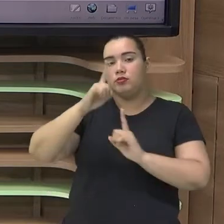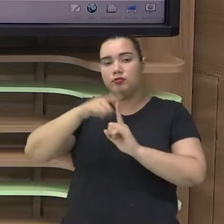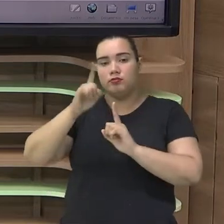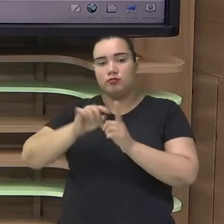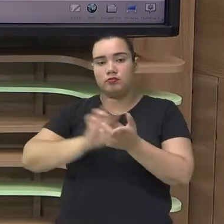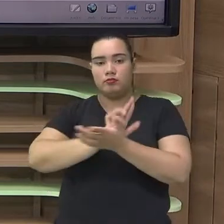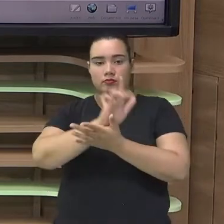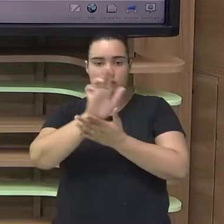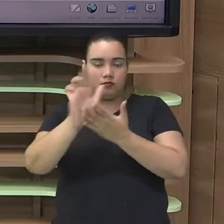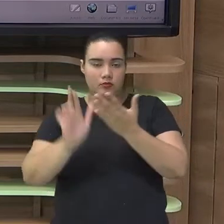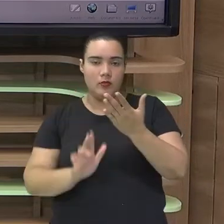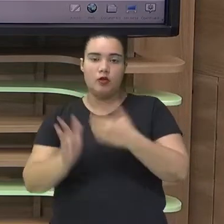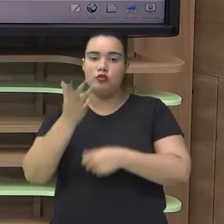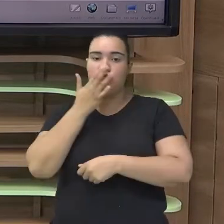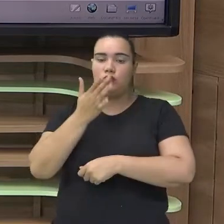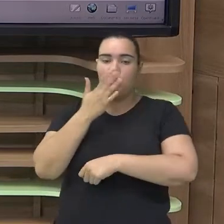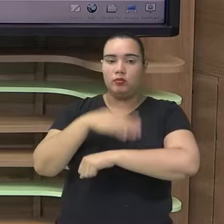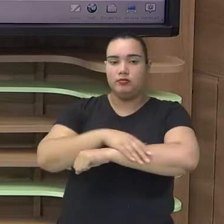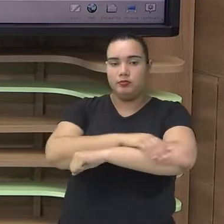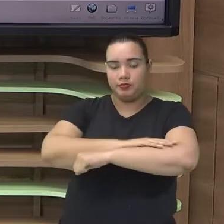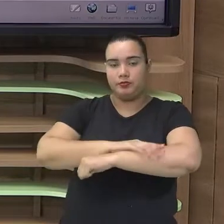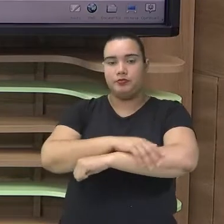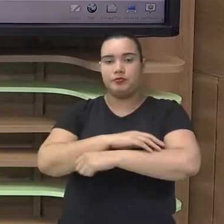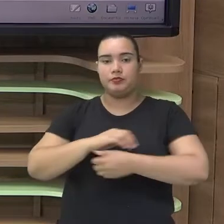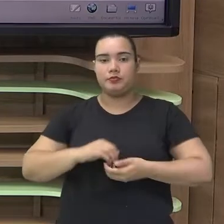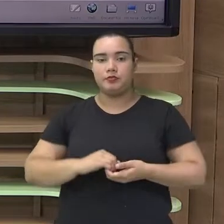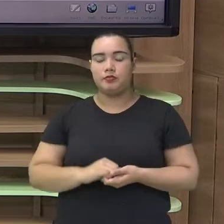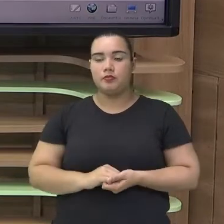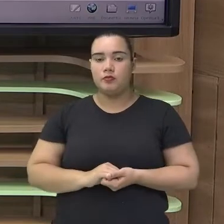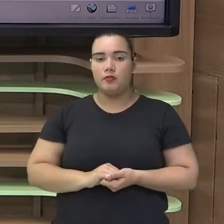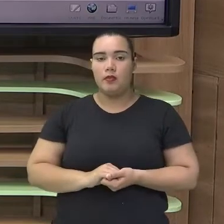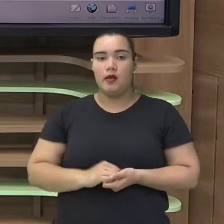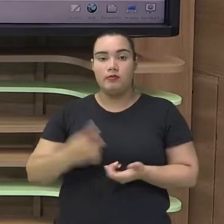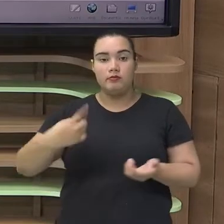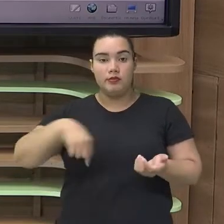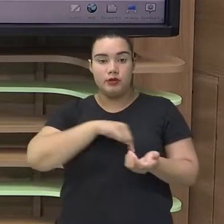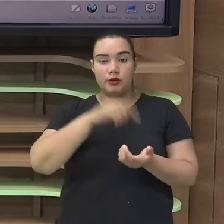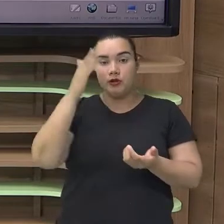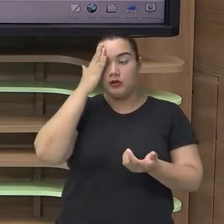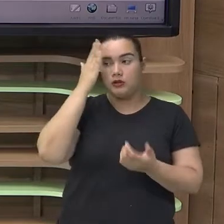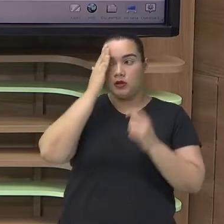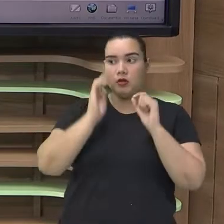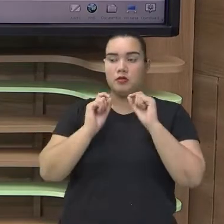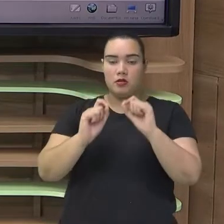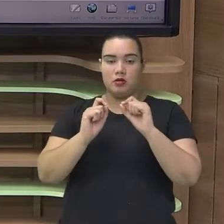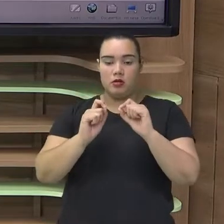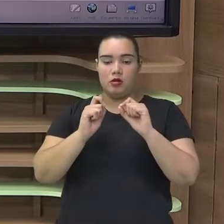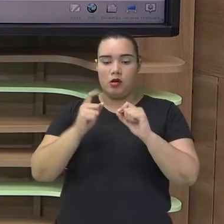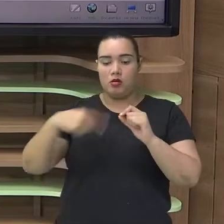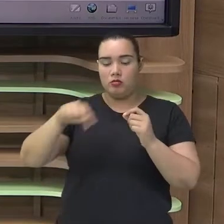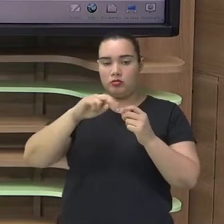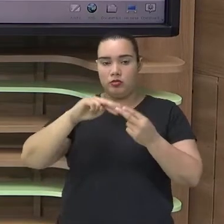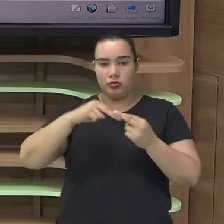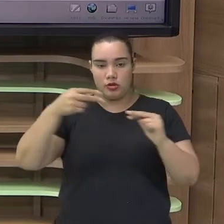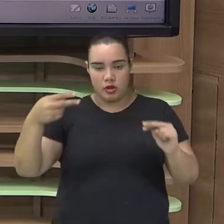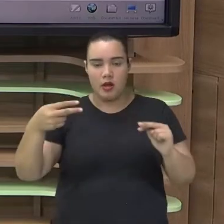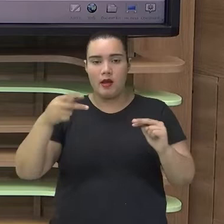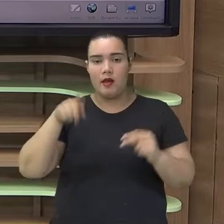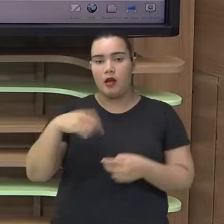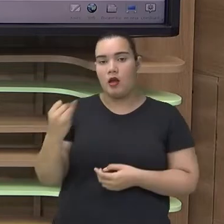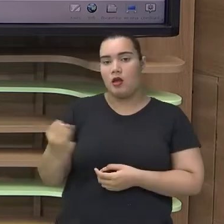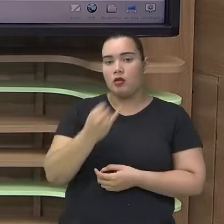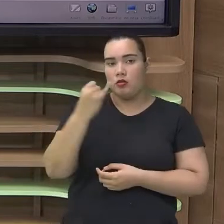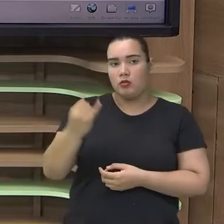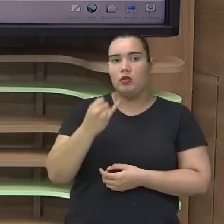esses gradientes na herança poligênica. A gente sabe que os genes, eles são importantes